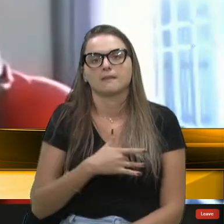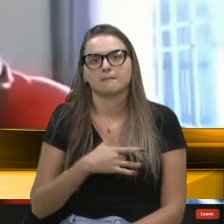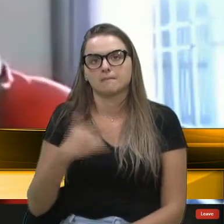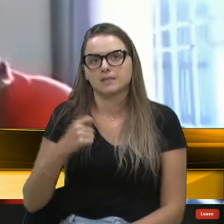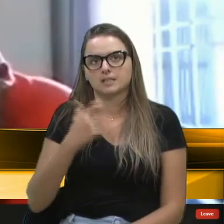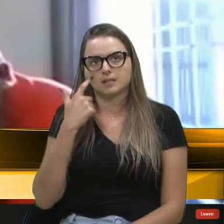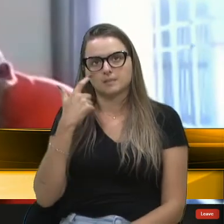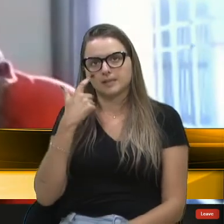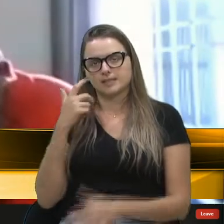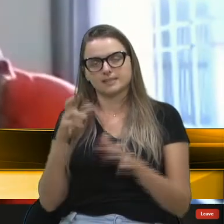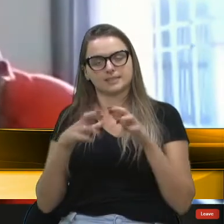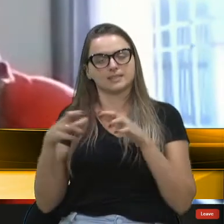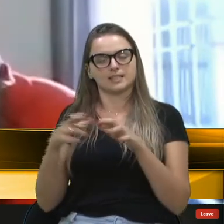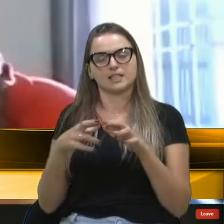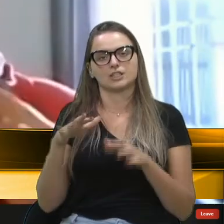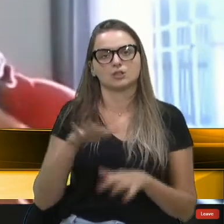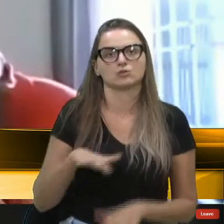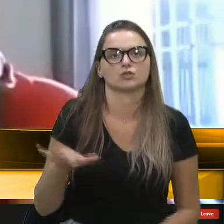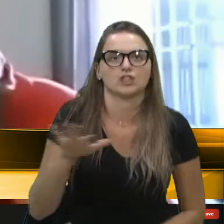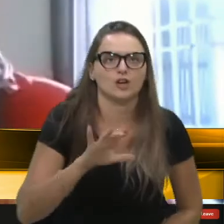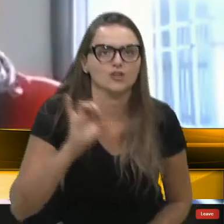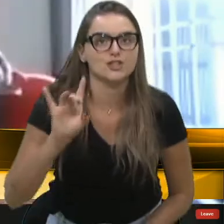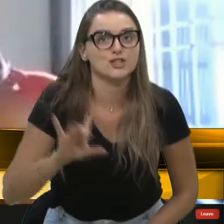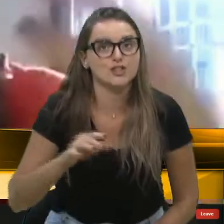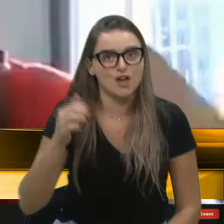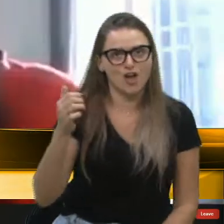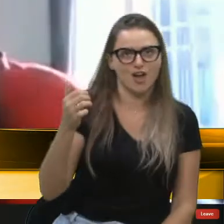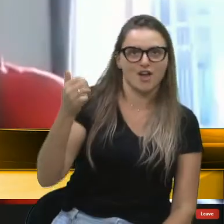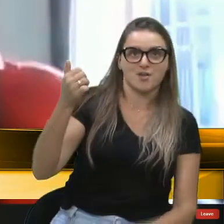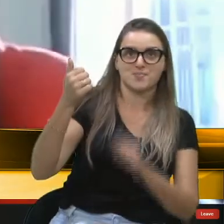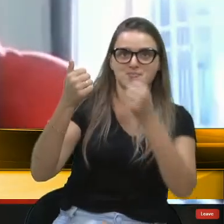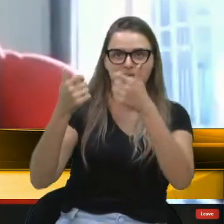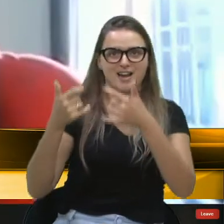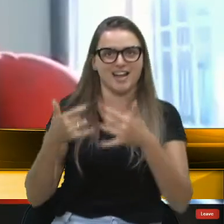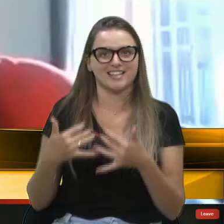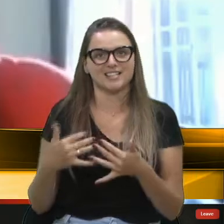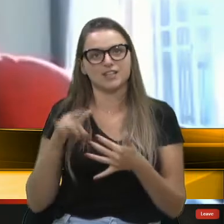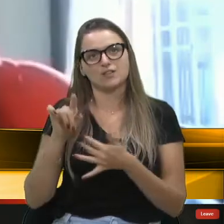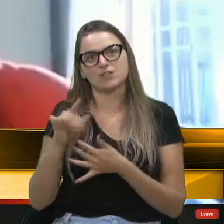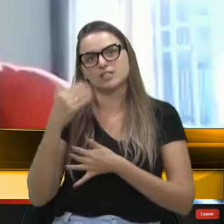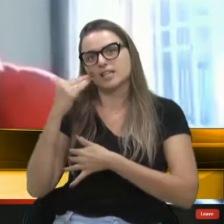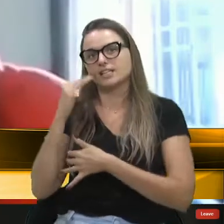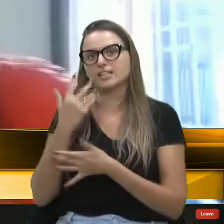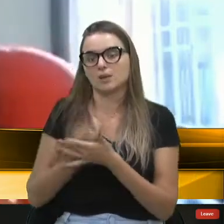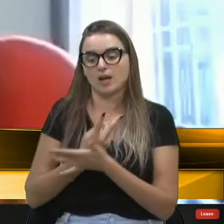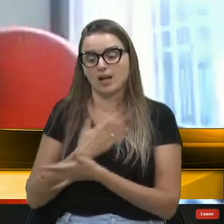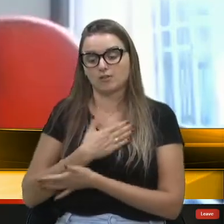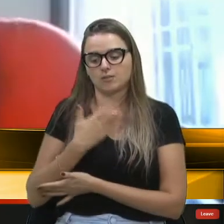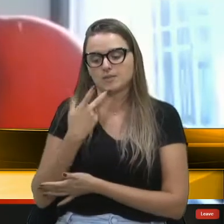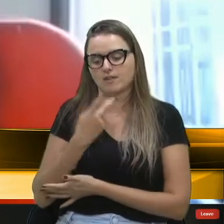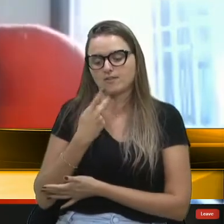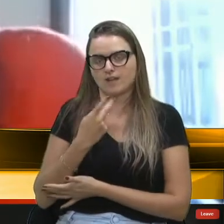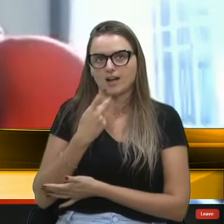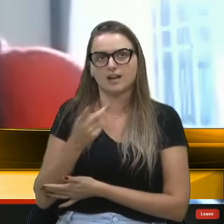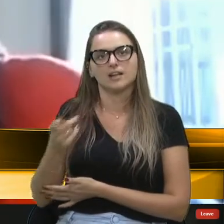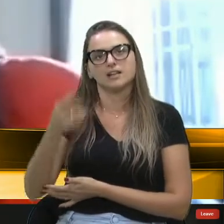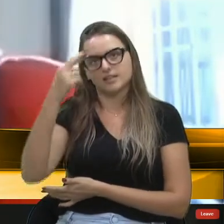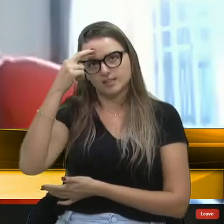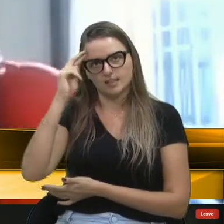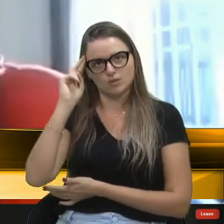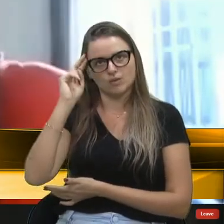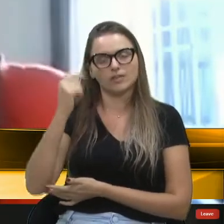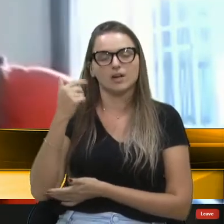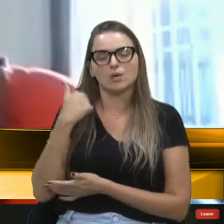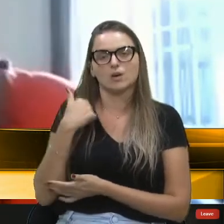pensada de forma regional. Então, só para, de repente, lhe corrigir, talvez eu tenha entendido errado a minha fala, e acho que o vereador Rafael também, acho que de maneira